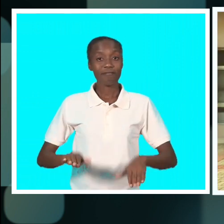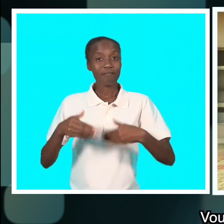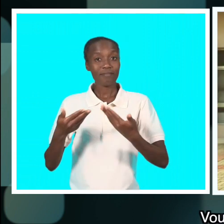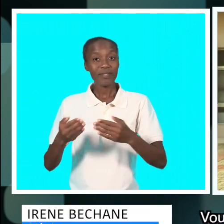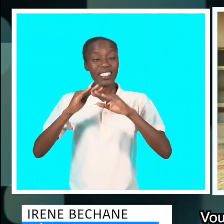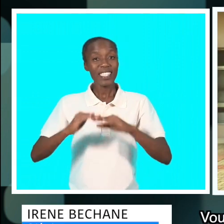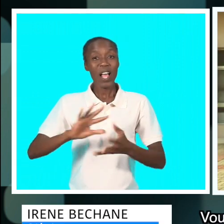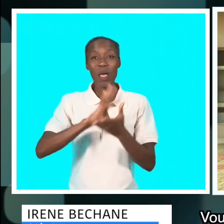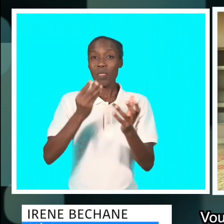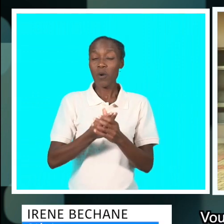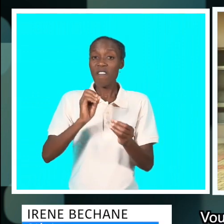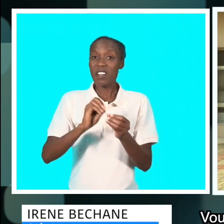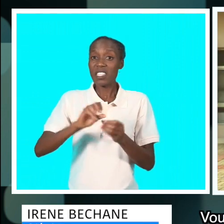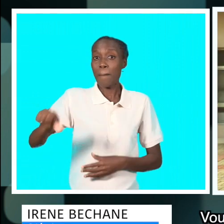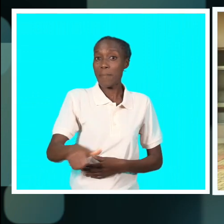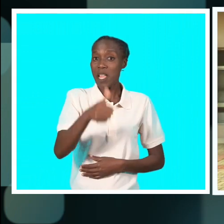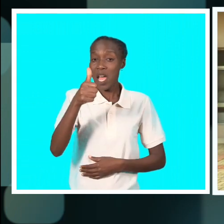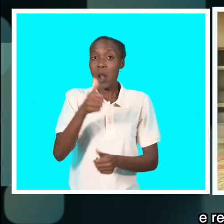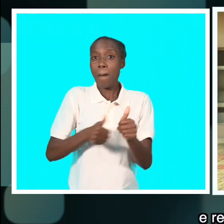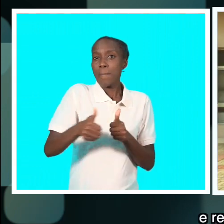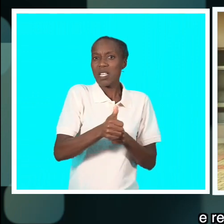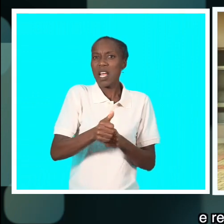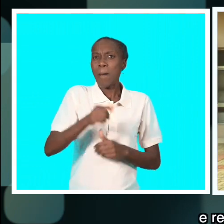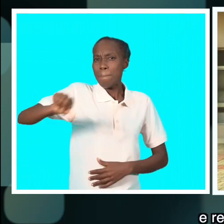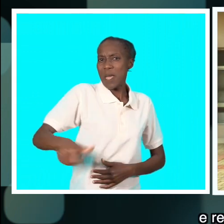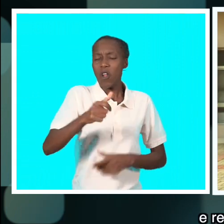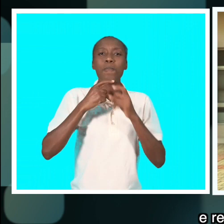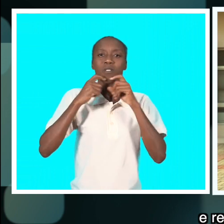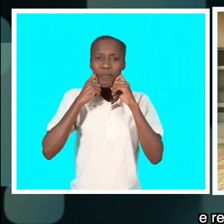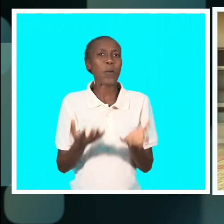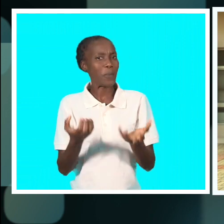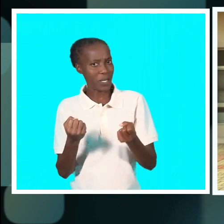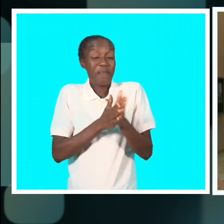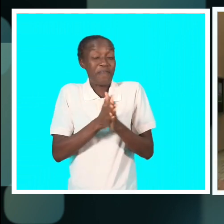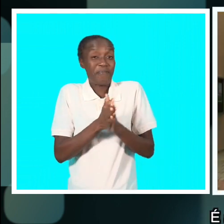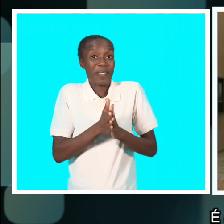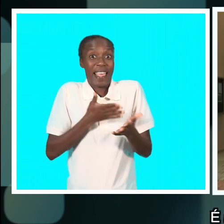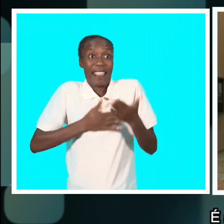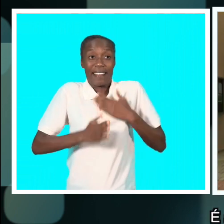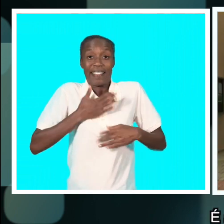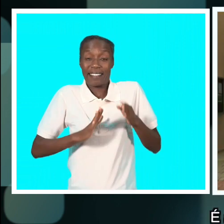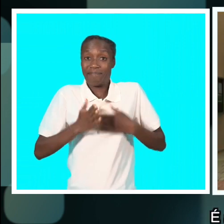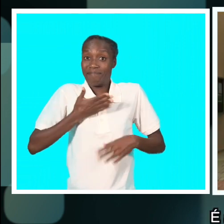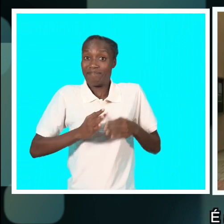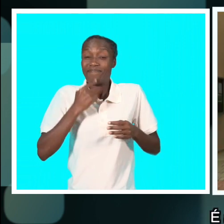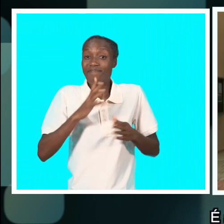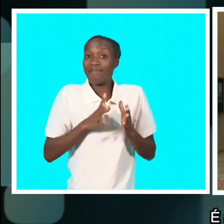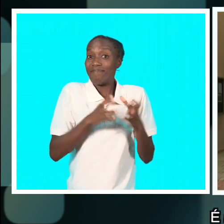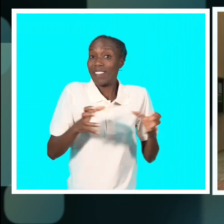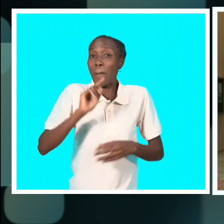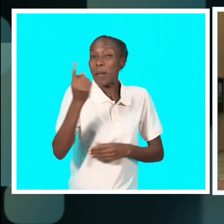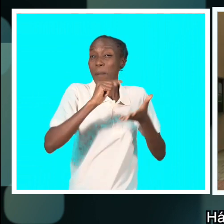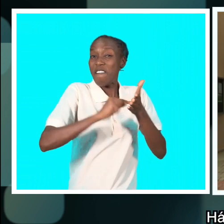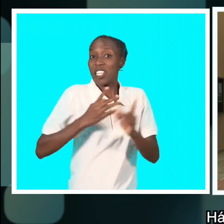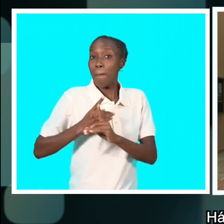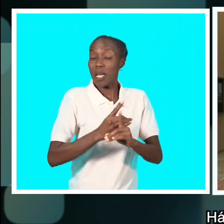Dar o meu máximo acima de tudo, fazer o meu melhor e representar da melhor forma possível em Moçambique. É a primeira vez a participar nos